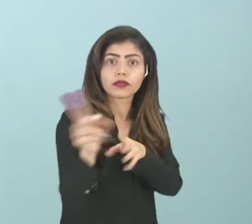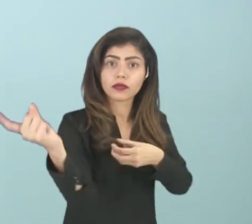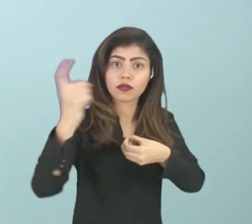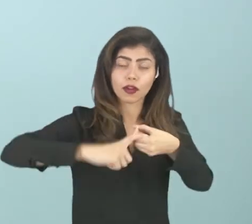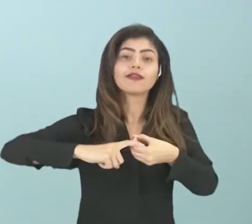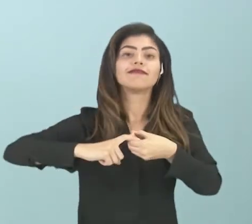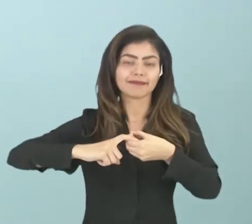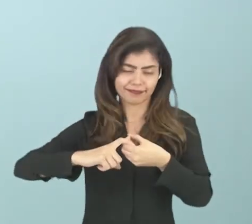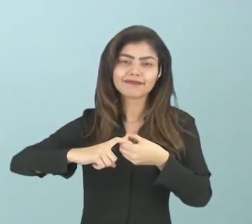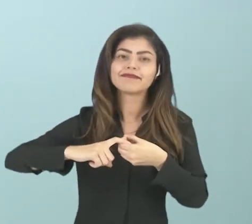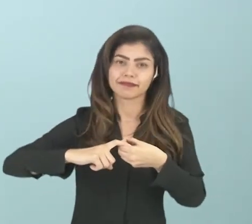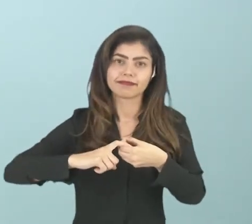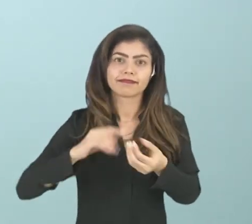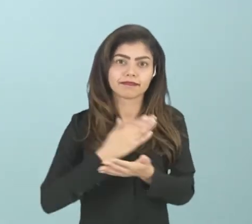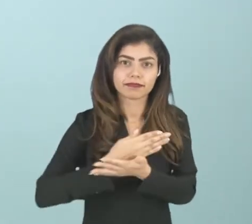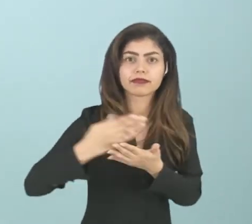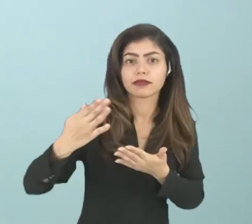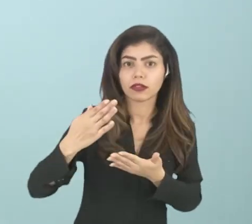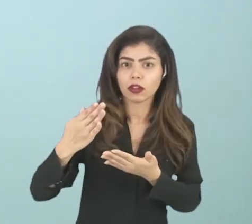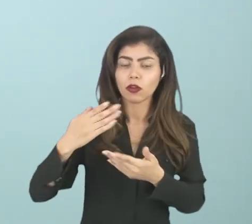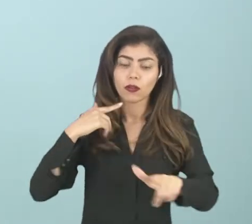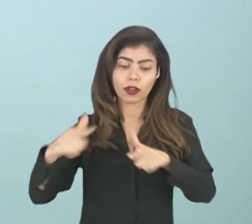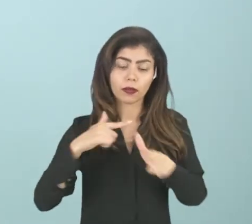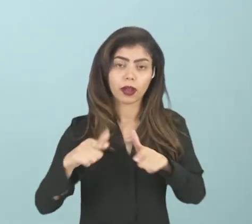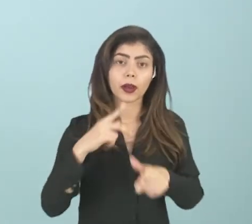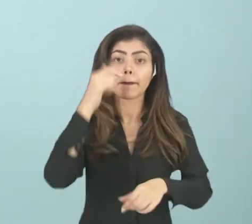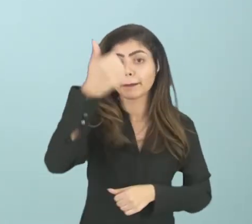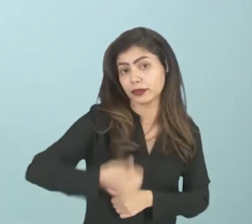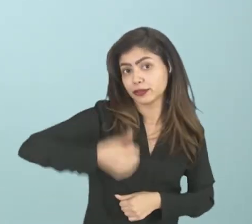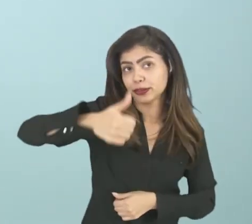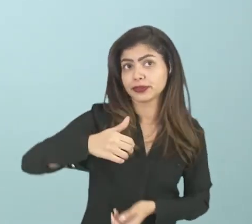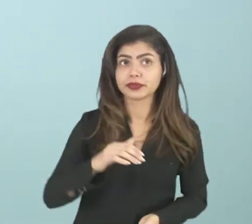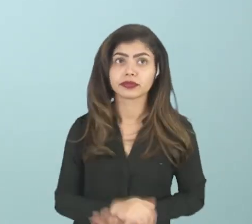estiver voltando para a sua posição de equilíbrio, o trabalho é positivo.